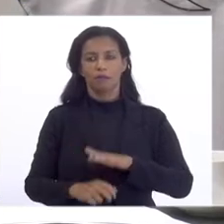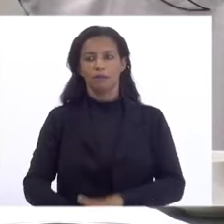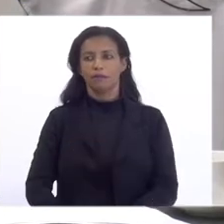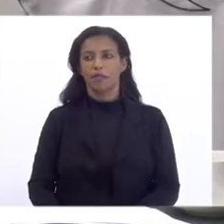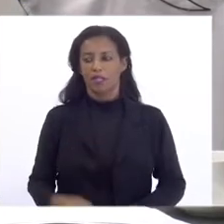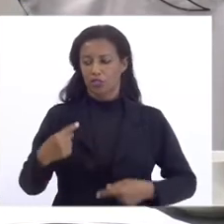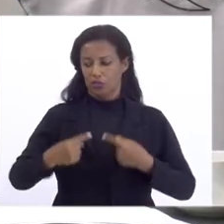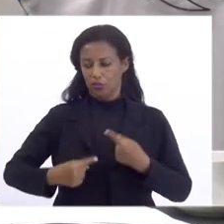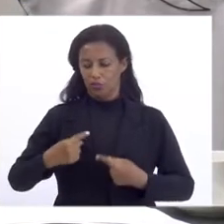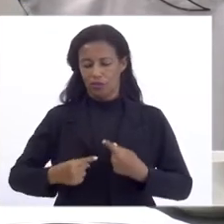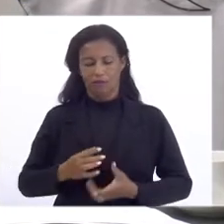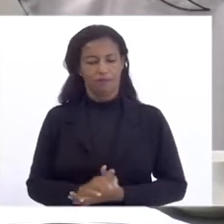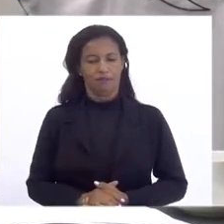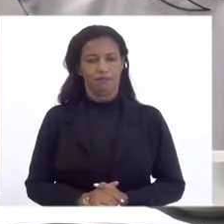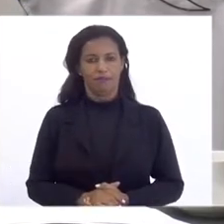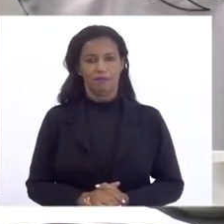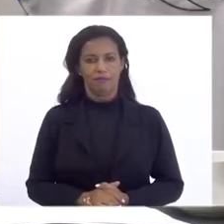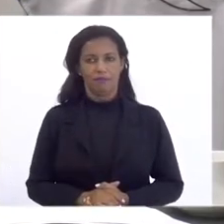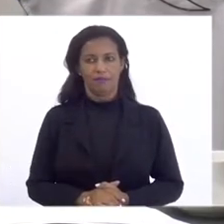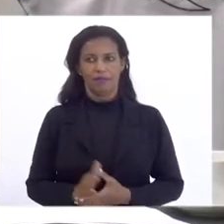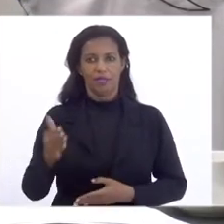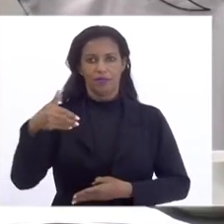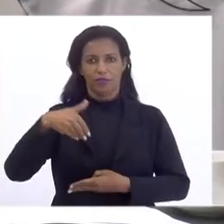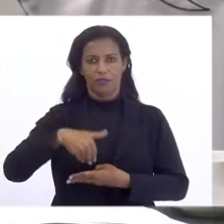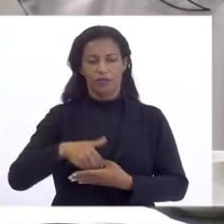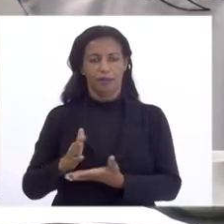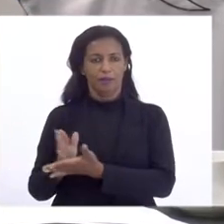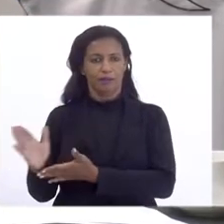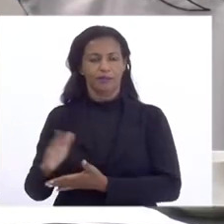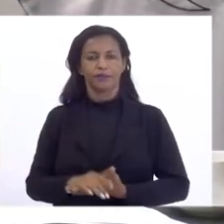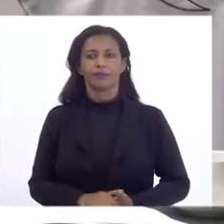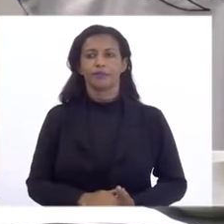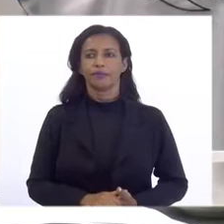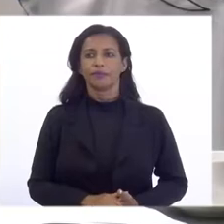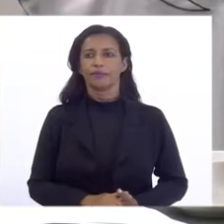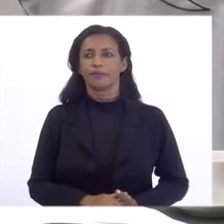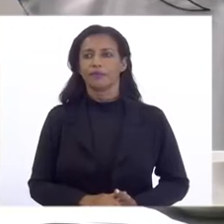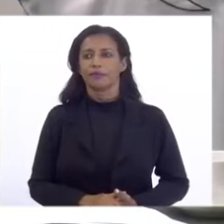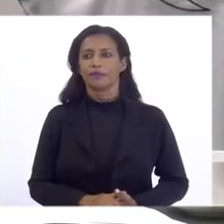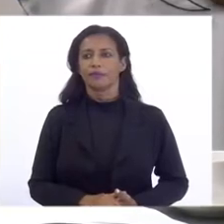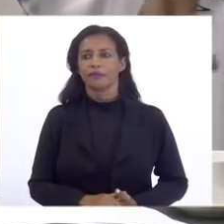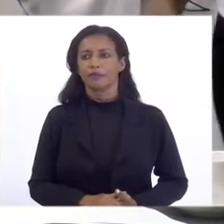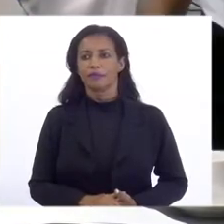Em discussão. Em votação. Aprovado.